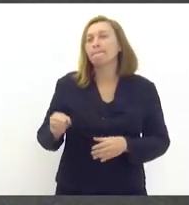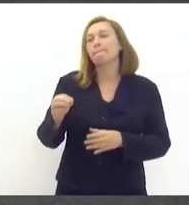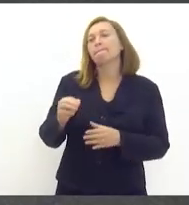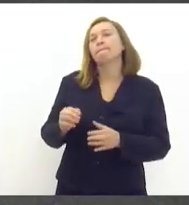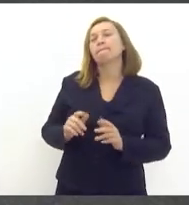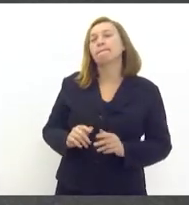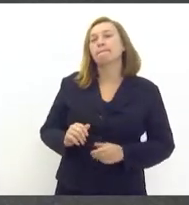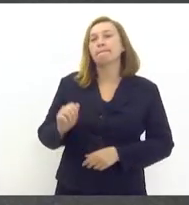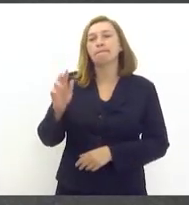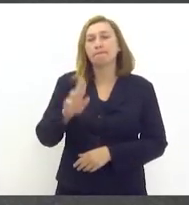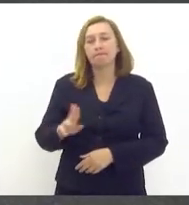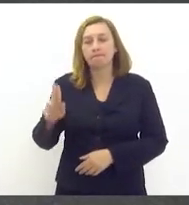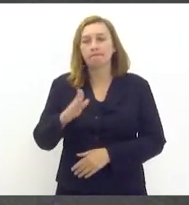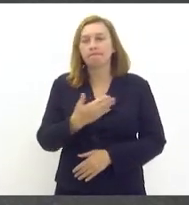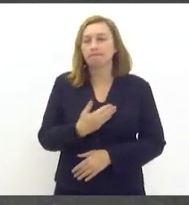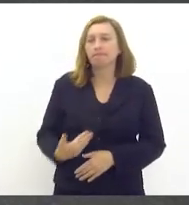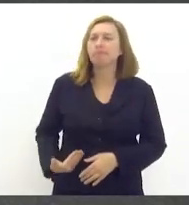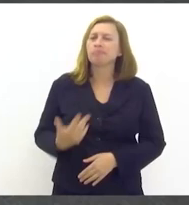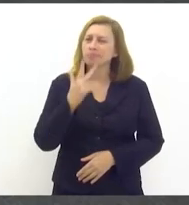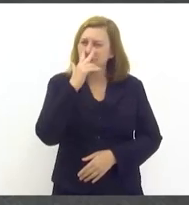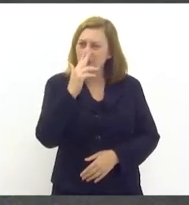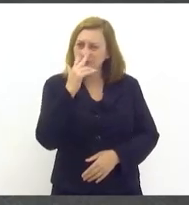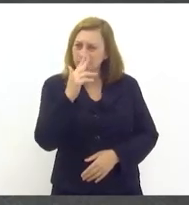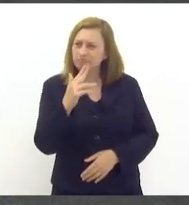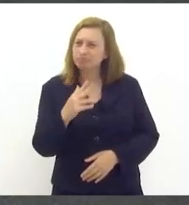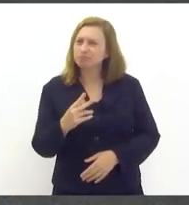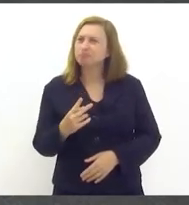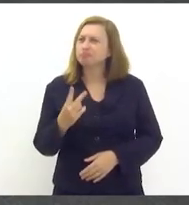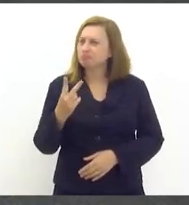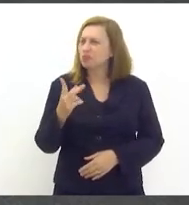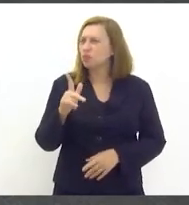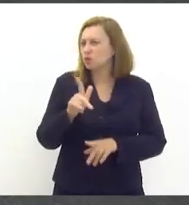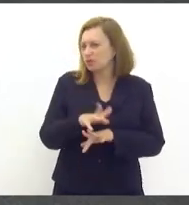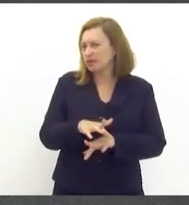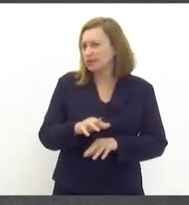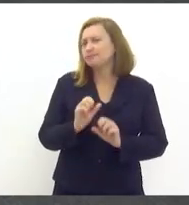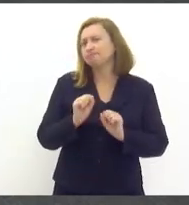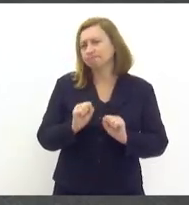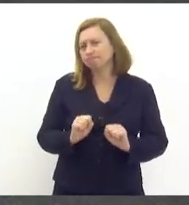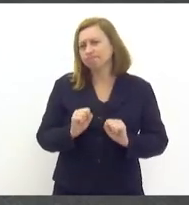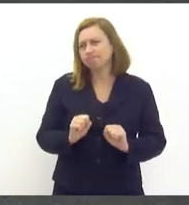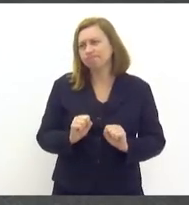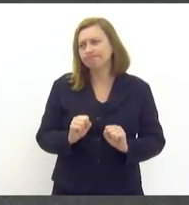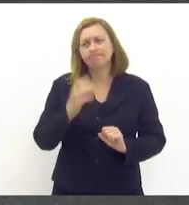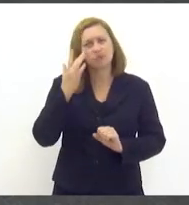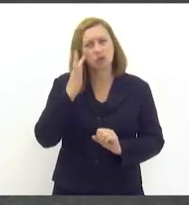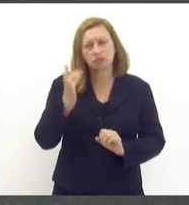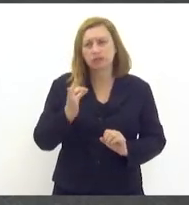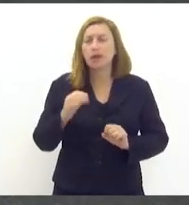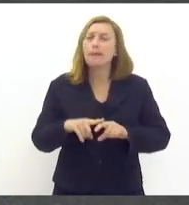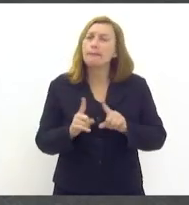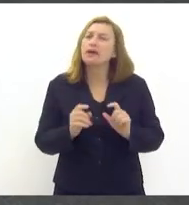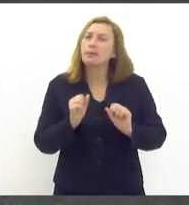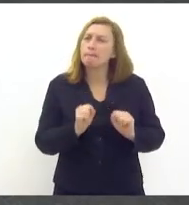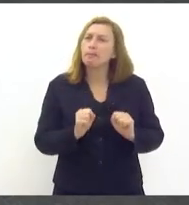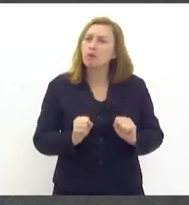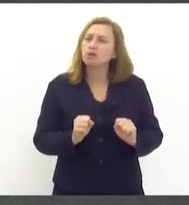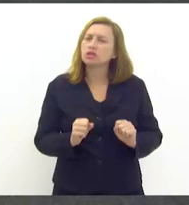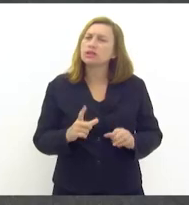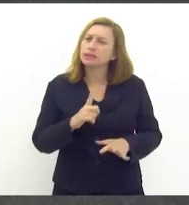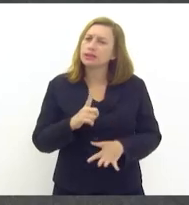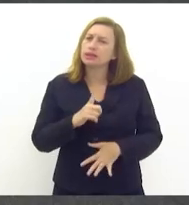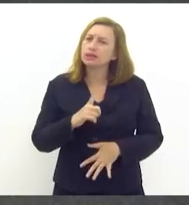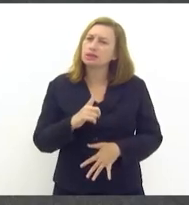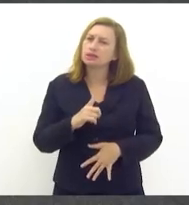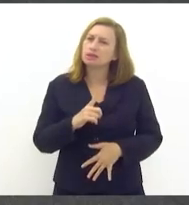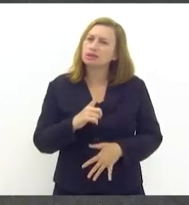tanto me parece que aqui dois pesos e Duas Medidas e pode ser não digo que haja Mas pode ser que haja